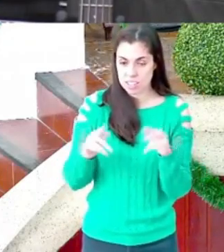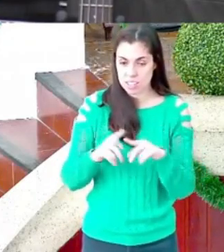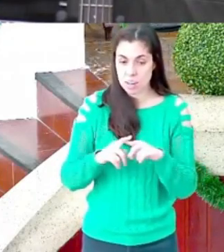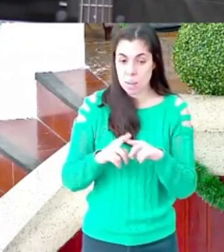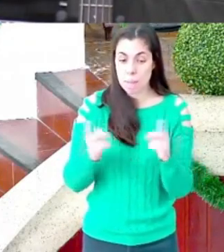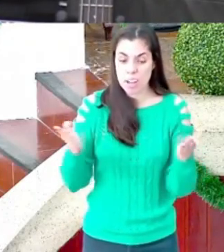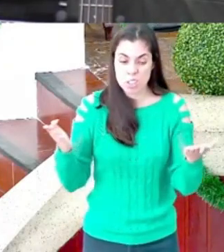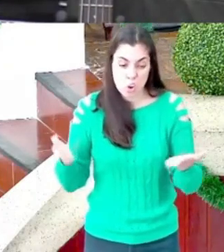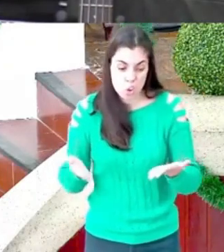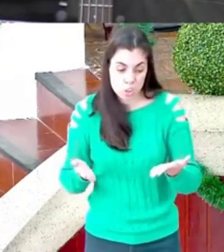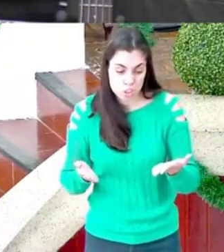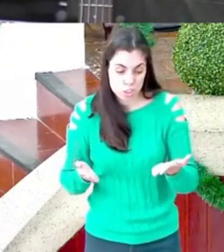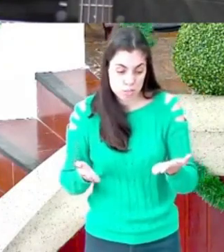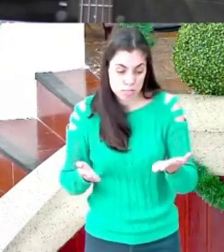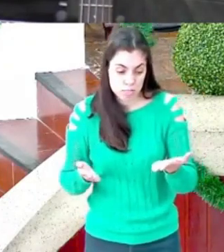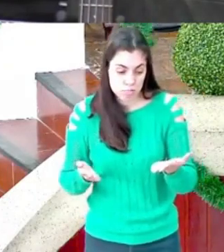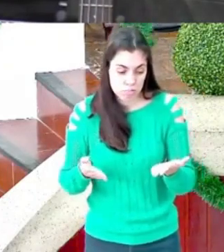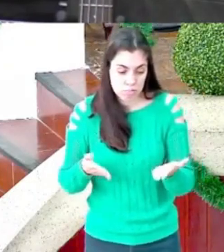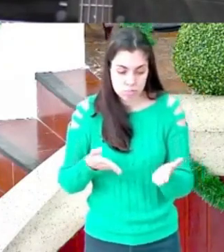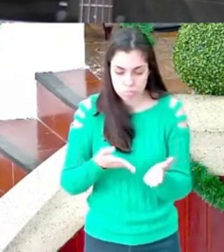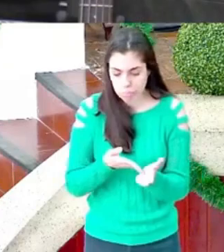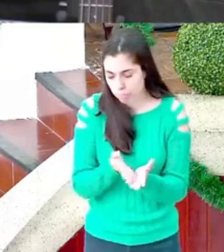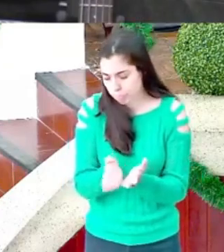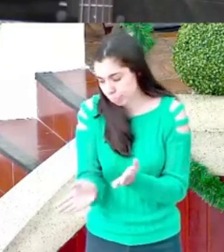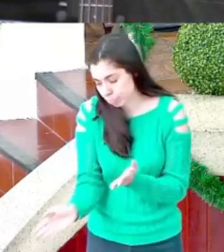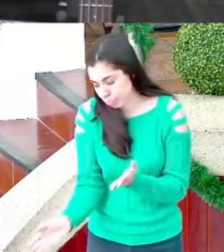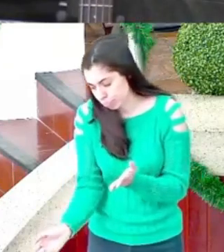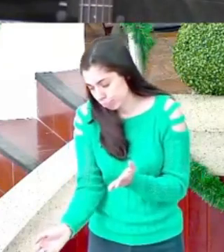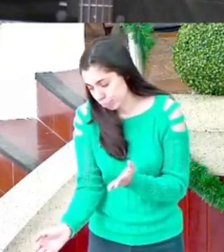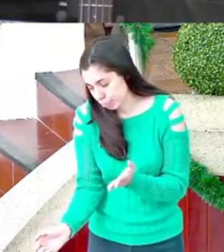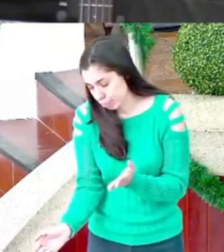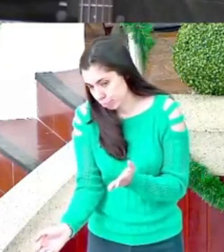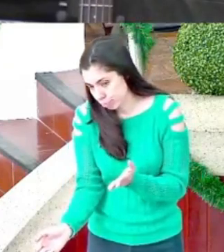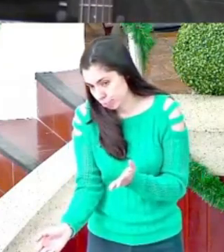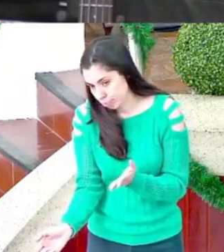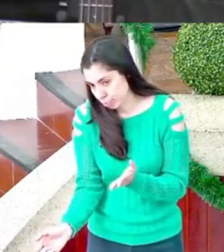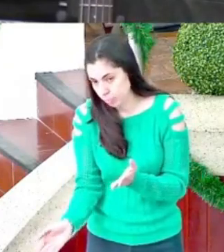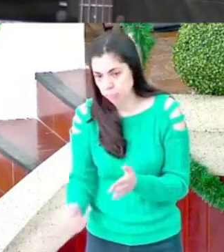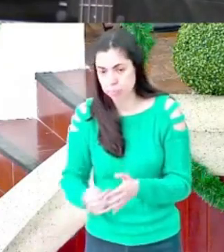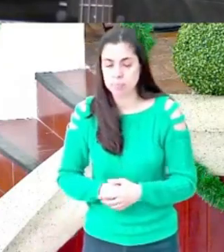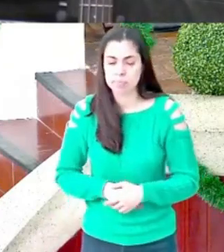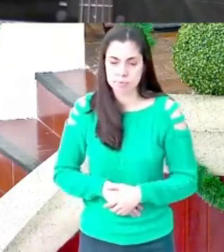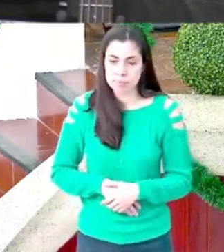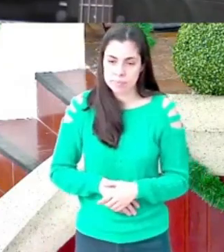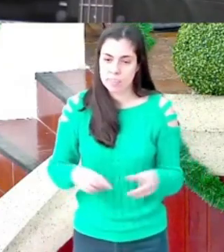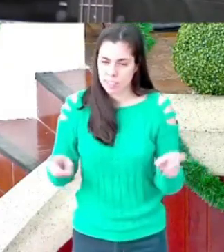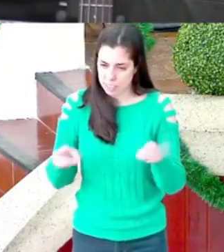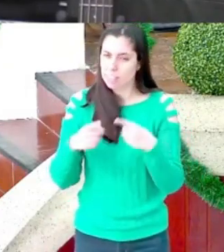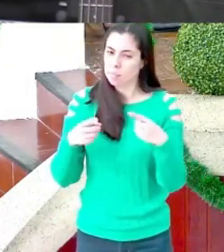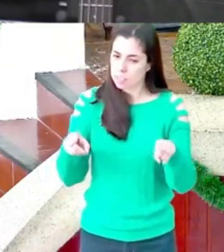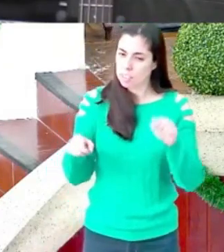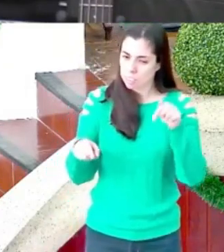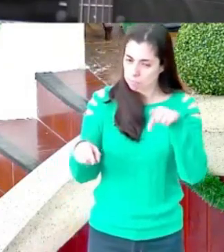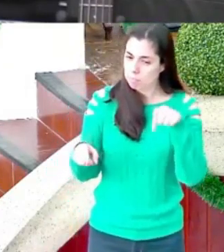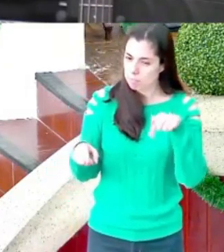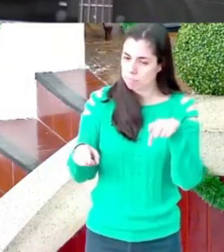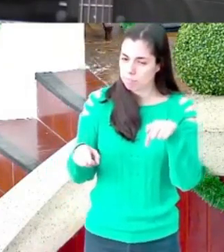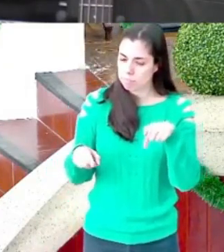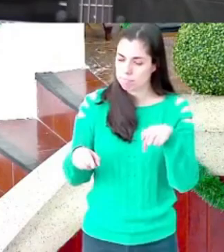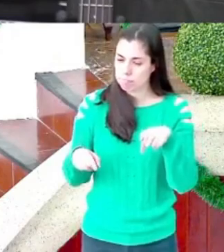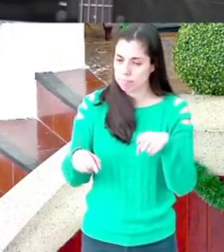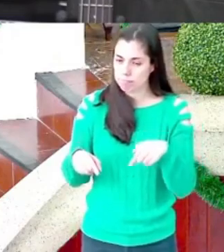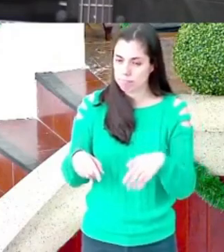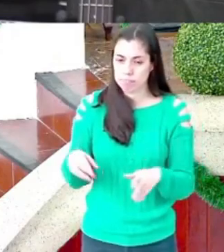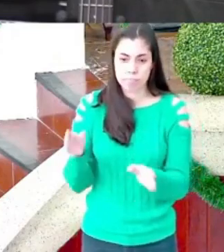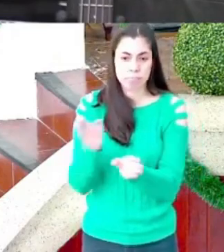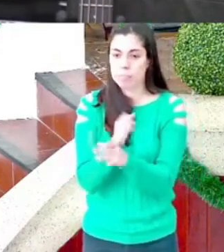Muitas pessoas começam bem a vida cristã, estão empolgadas, estão animadas, mas se perdem